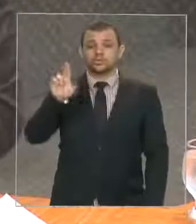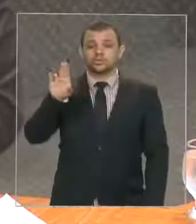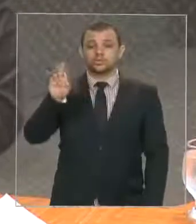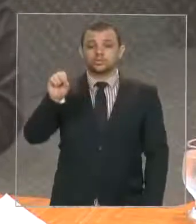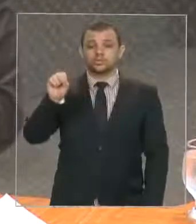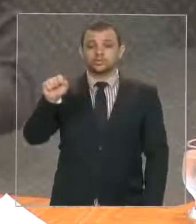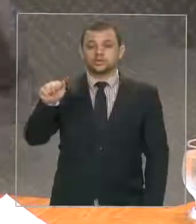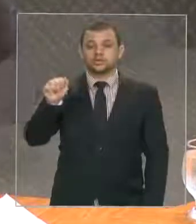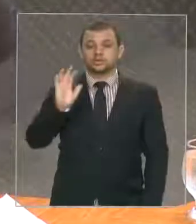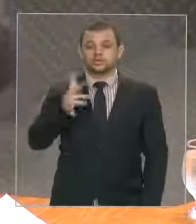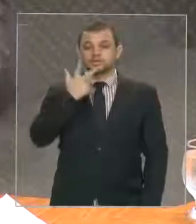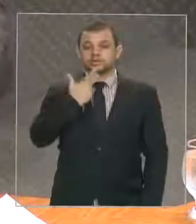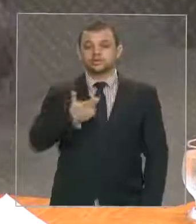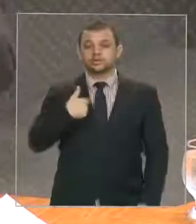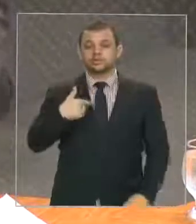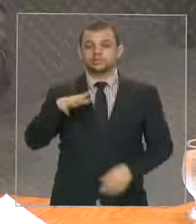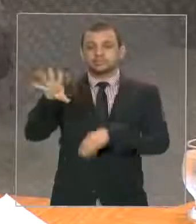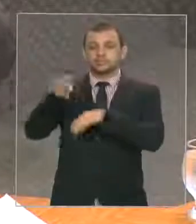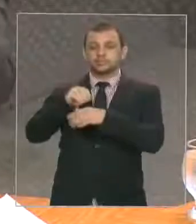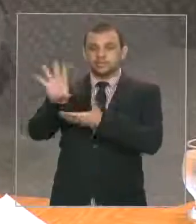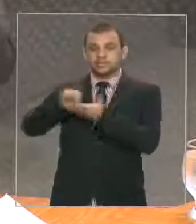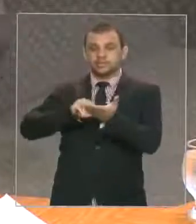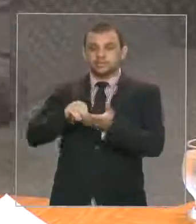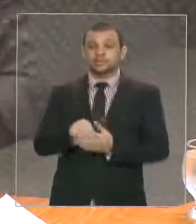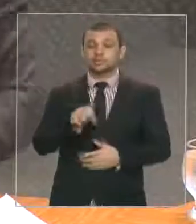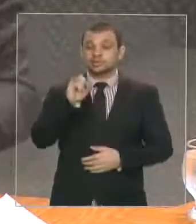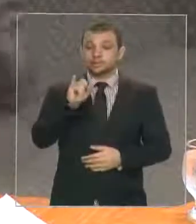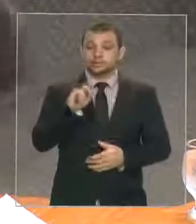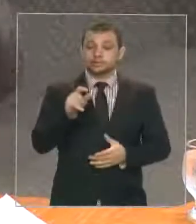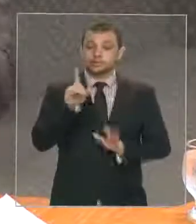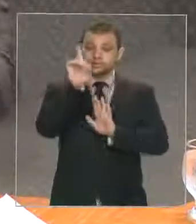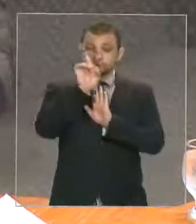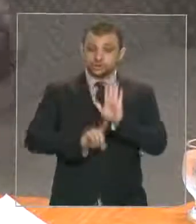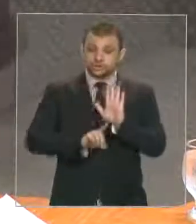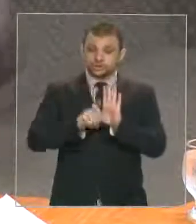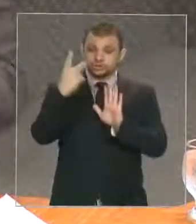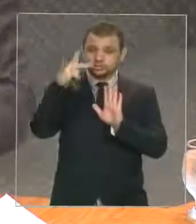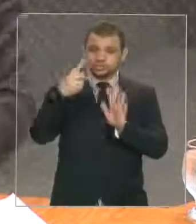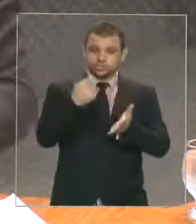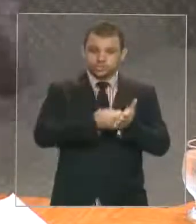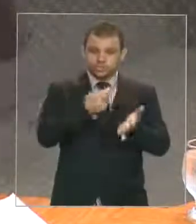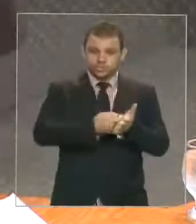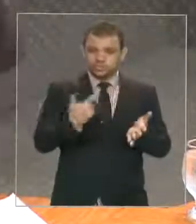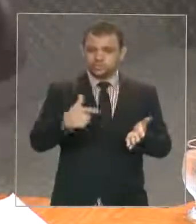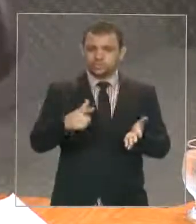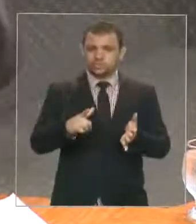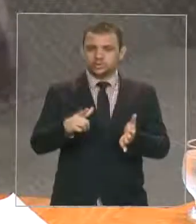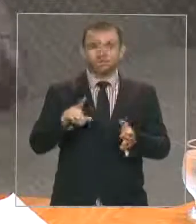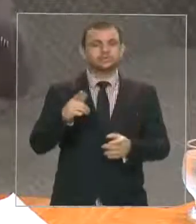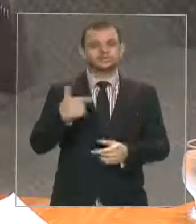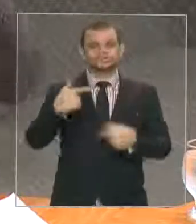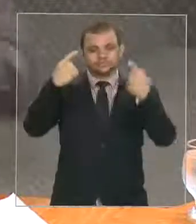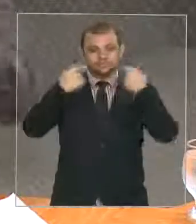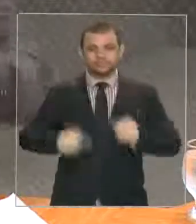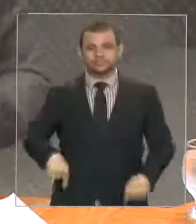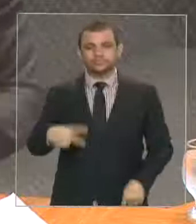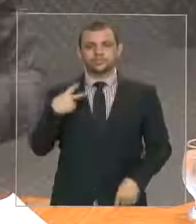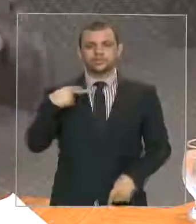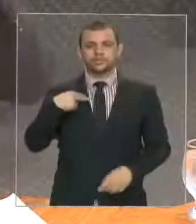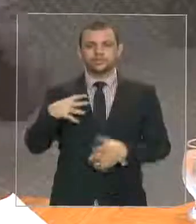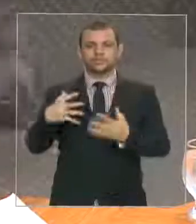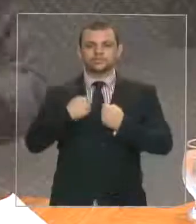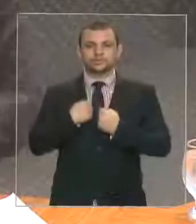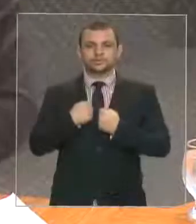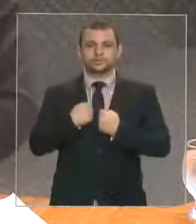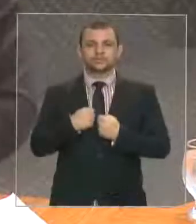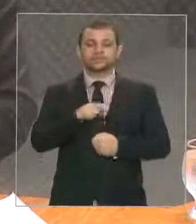de Rui Barbosa: aquele que não luta pelos seus direitos não é digno de tê-los. Que vocês tenham a união